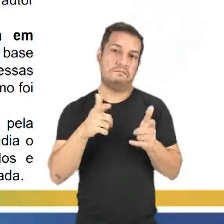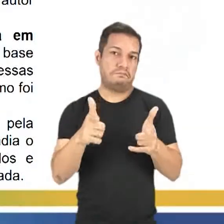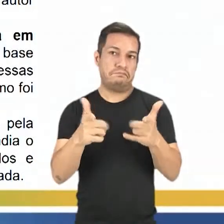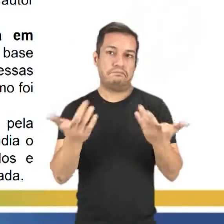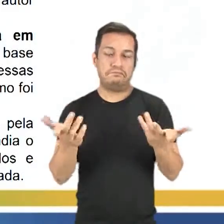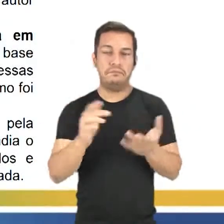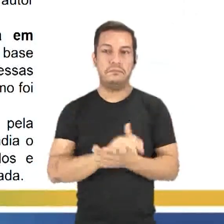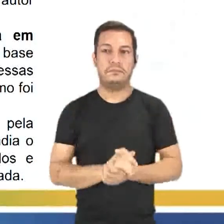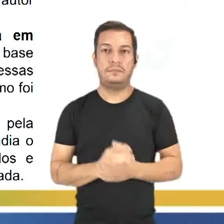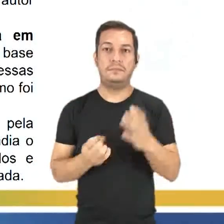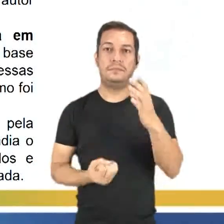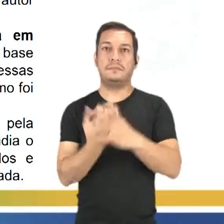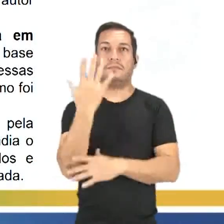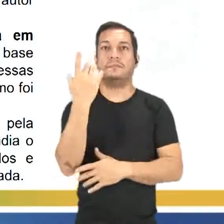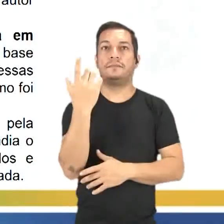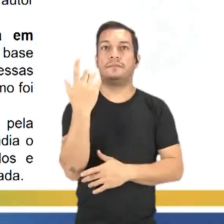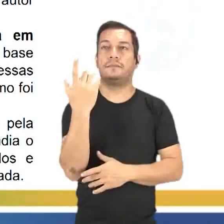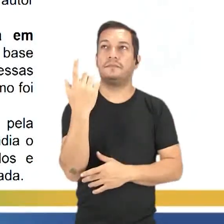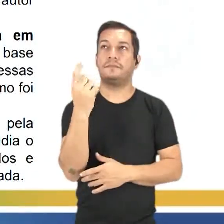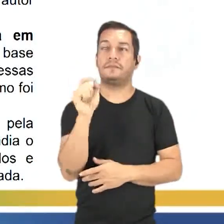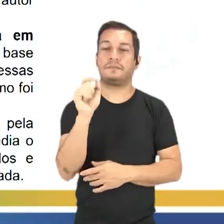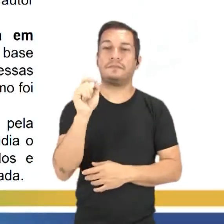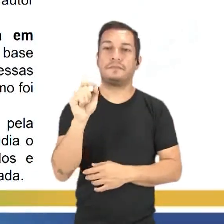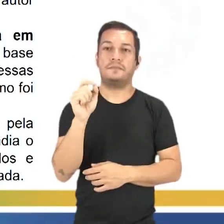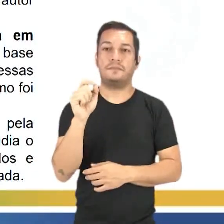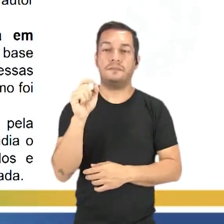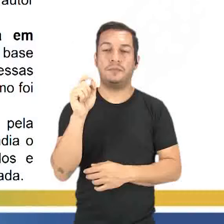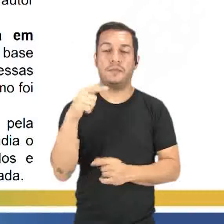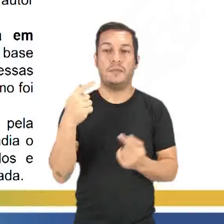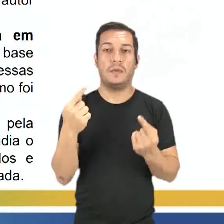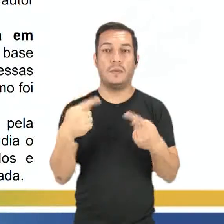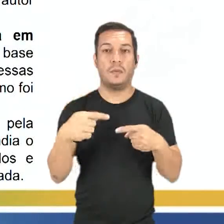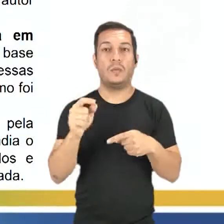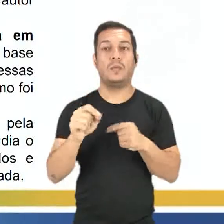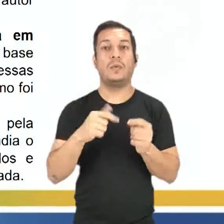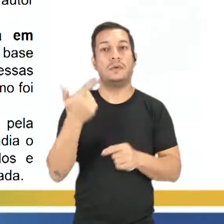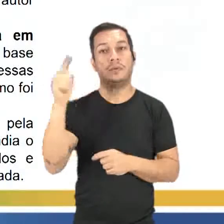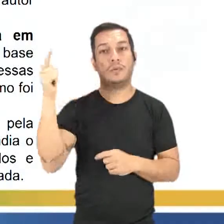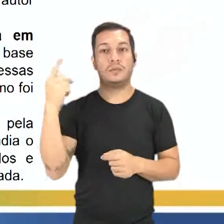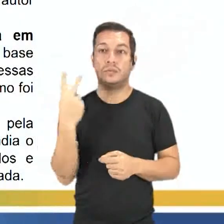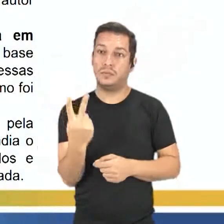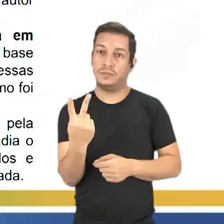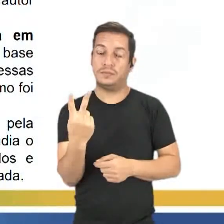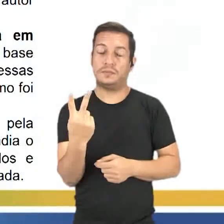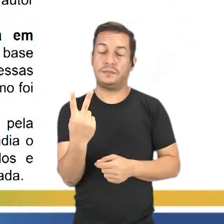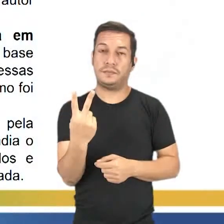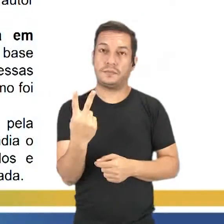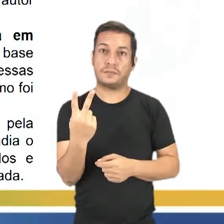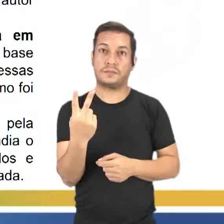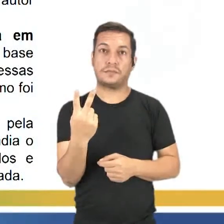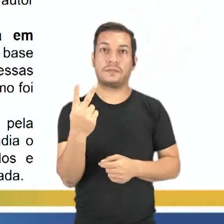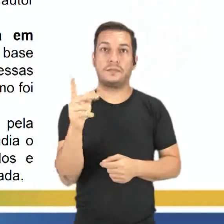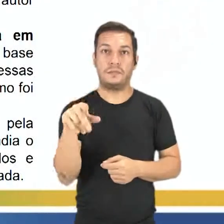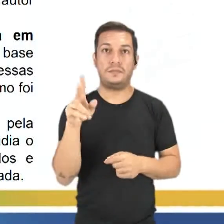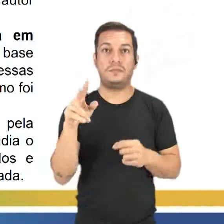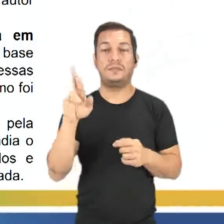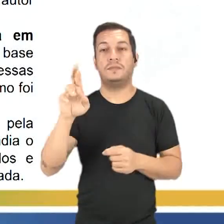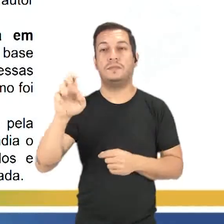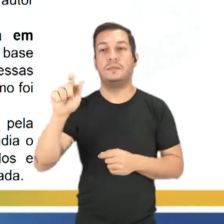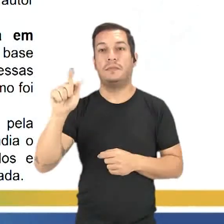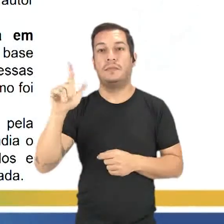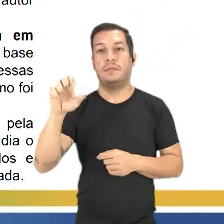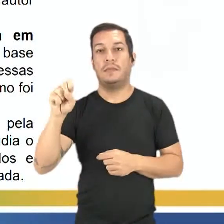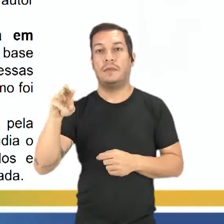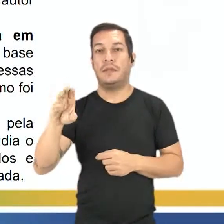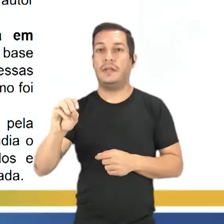chamar, que surgiu em oposição a outros dois, denominados realismo